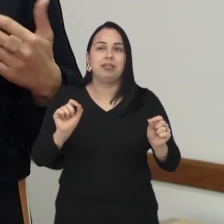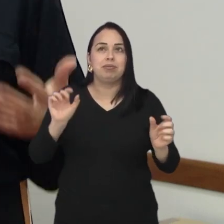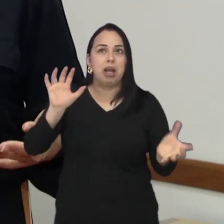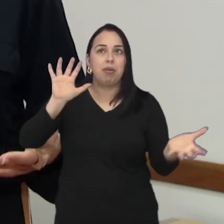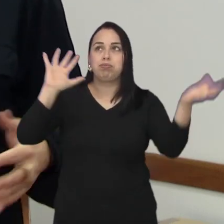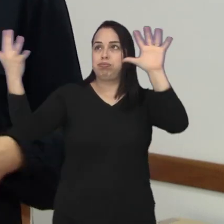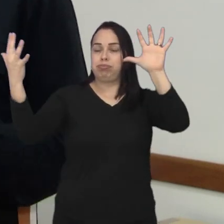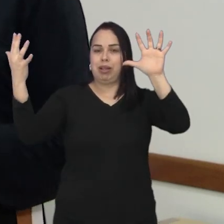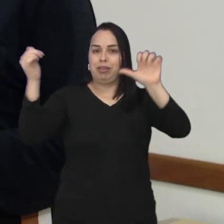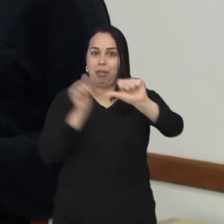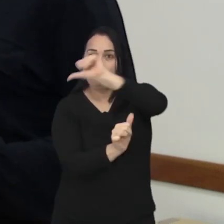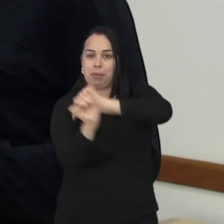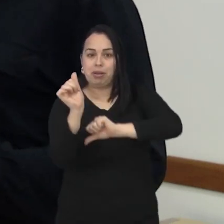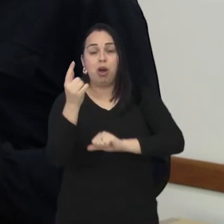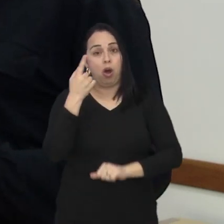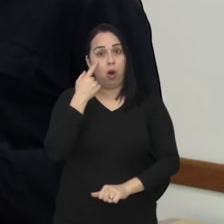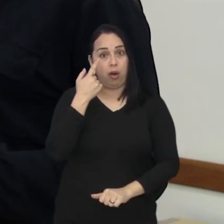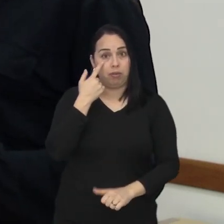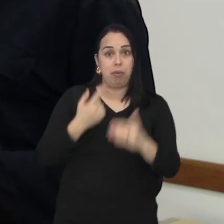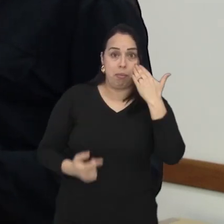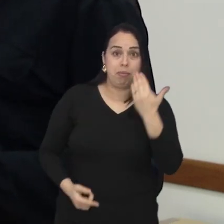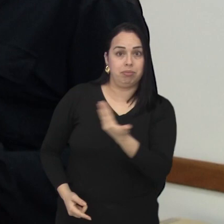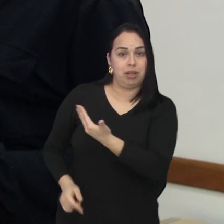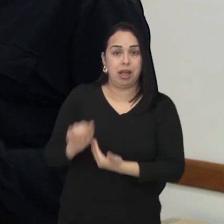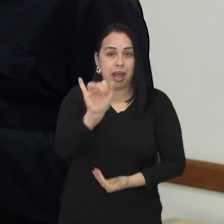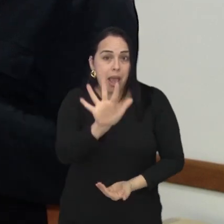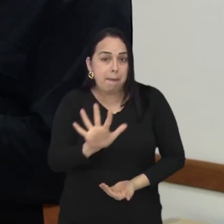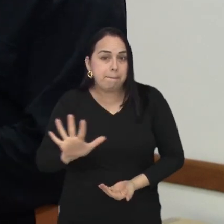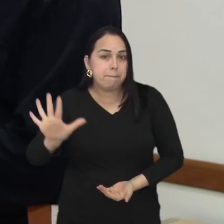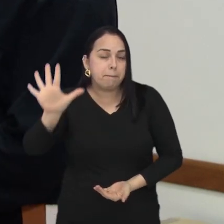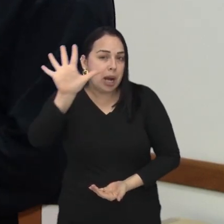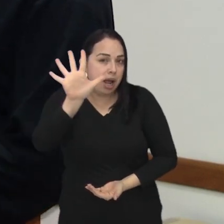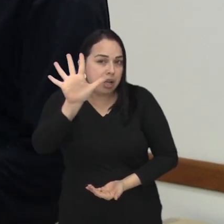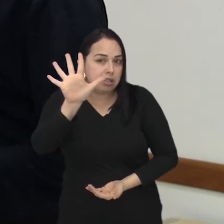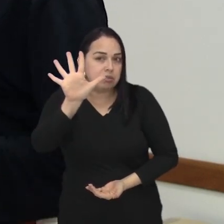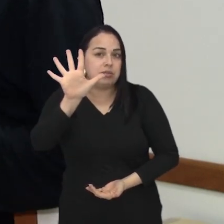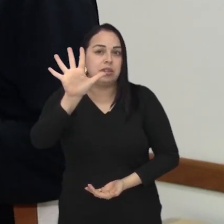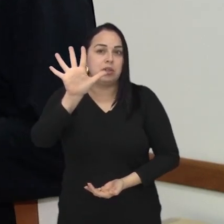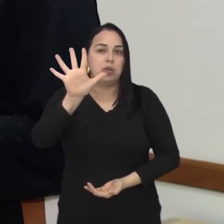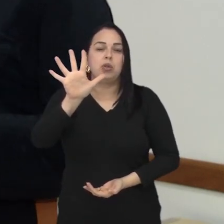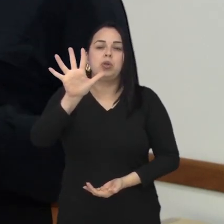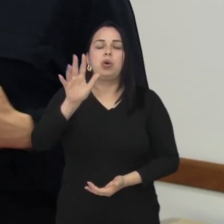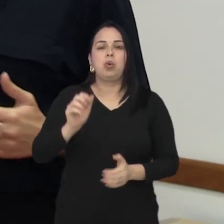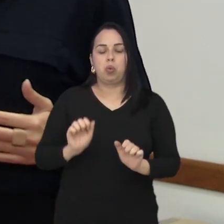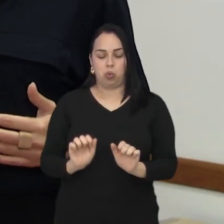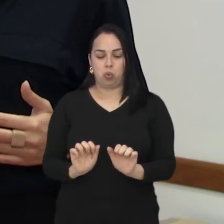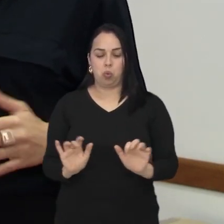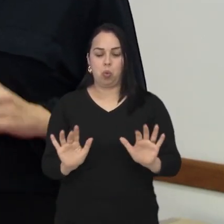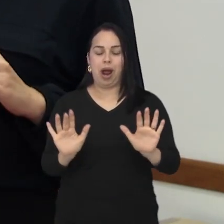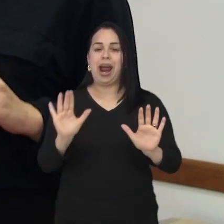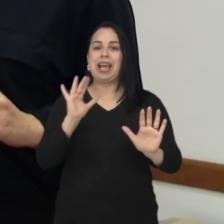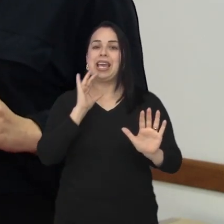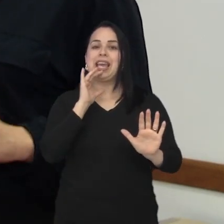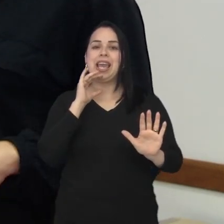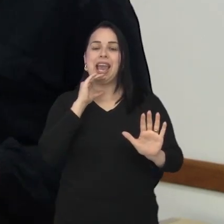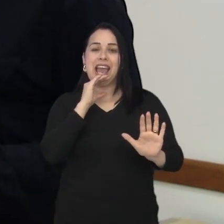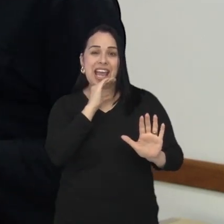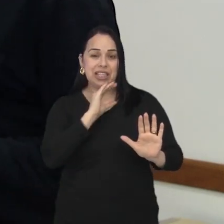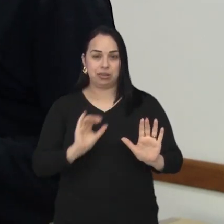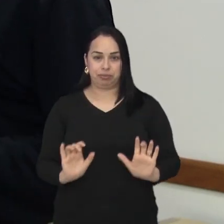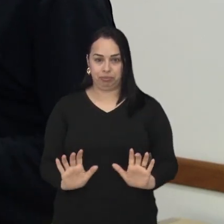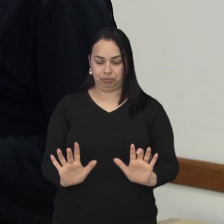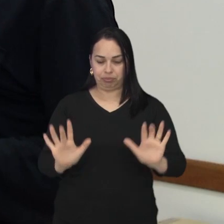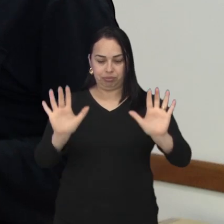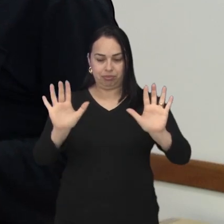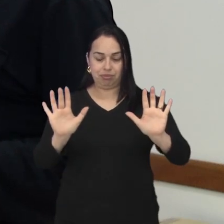nome sugere, e a gente pode acompanhar na imagem, acontece uma inversão das massas de ar. Normalmente,